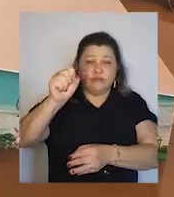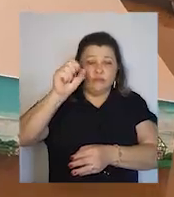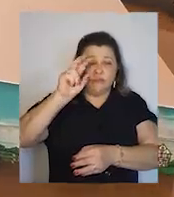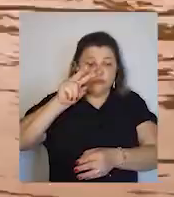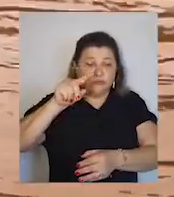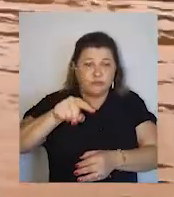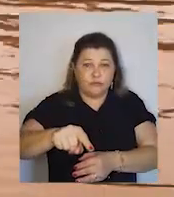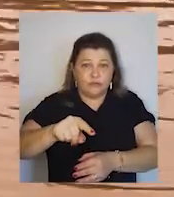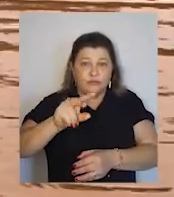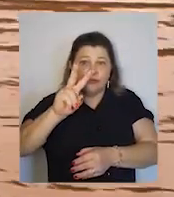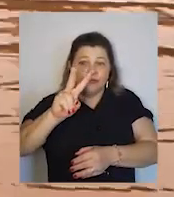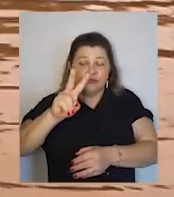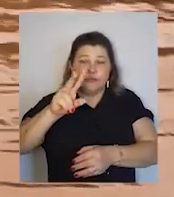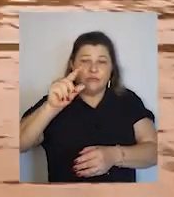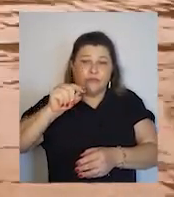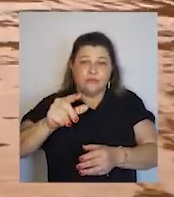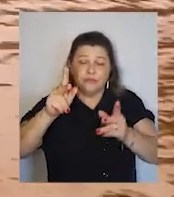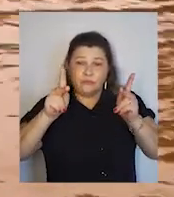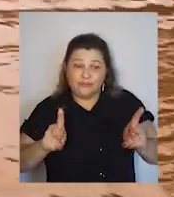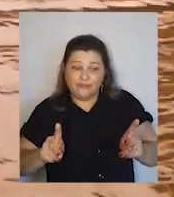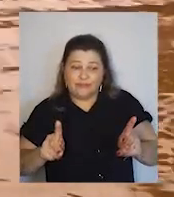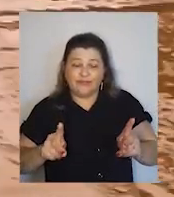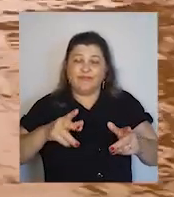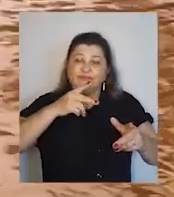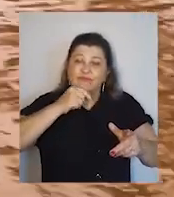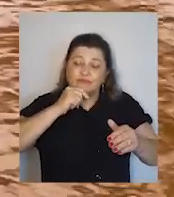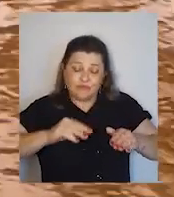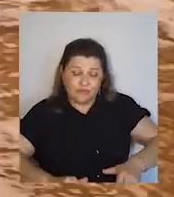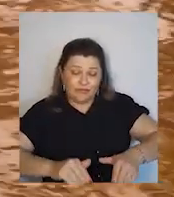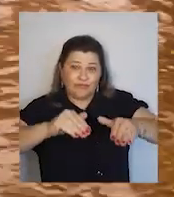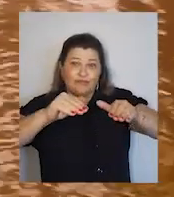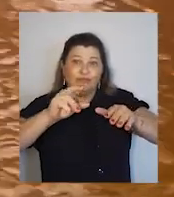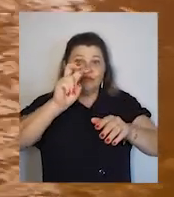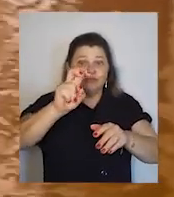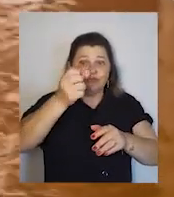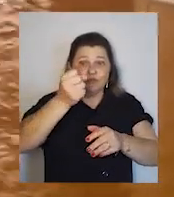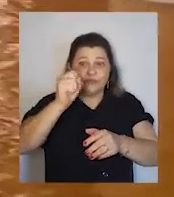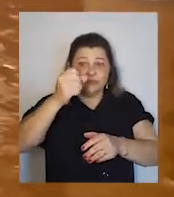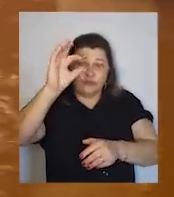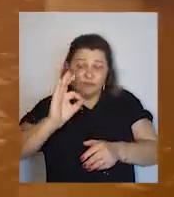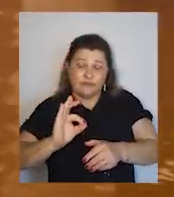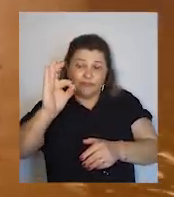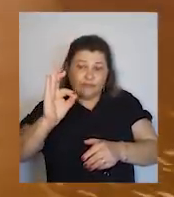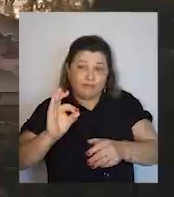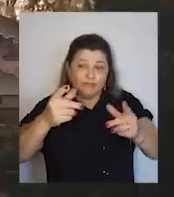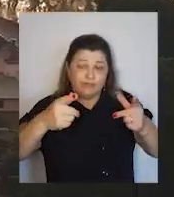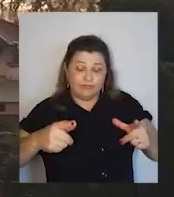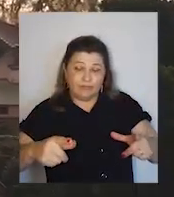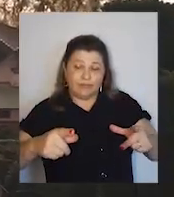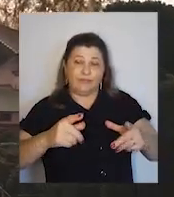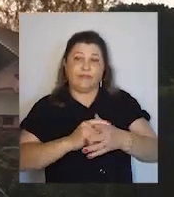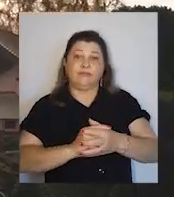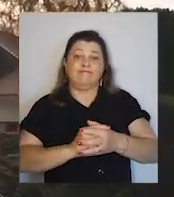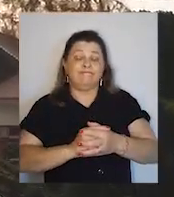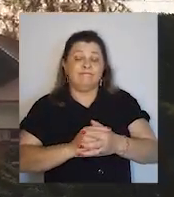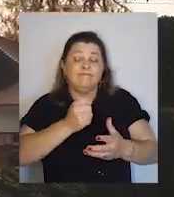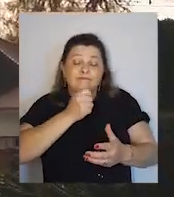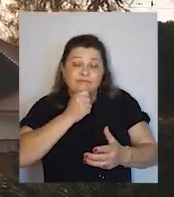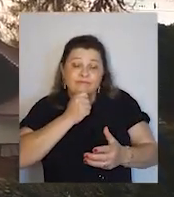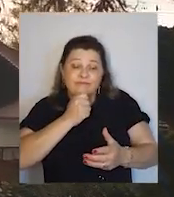habitantes, as enchentes e os deslizamentos atingiram 58% do território. Ainda